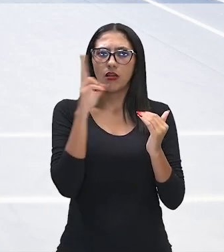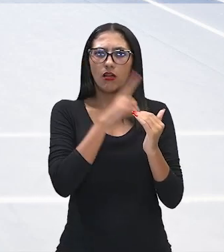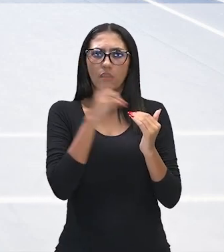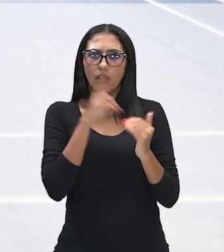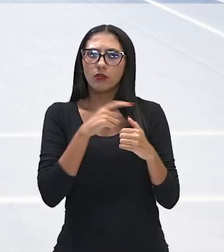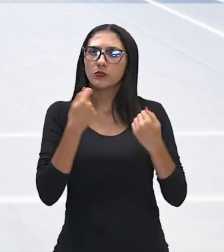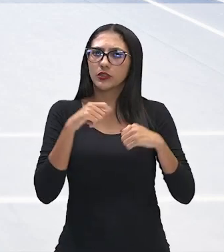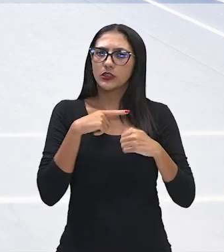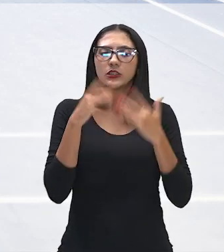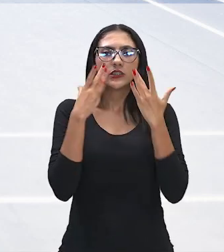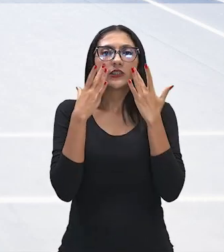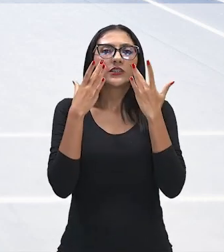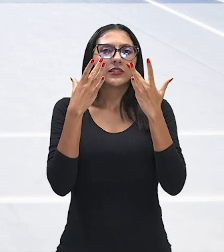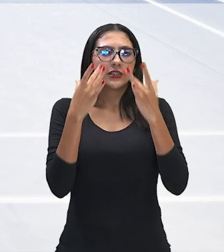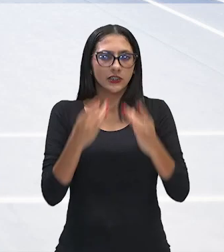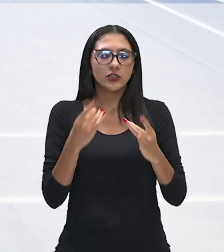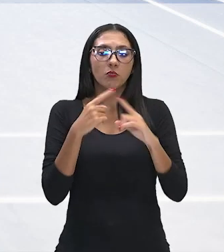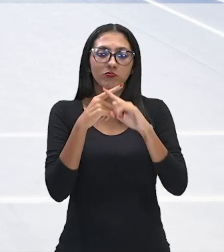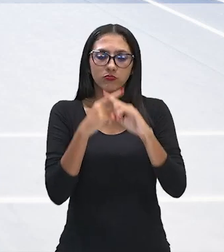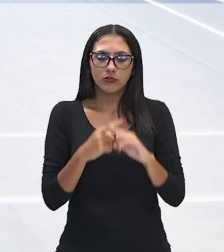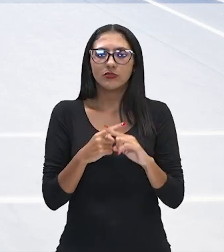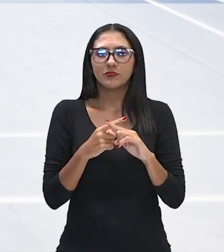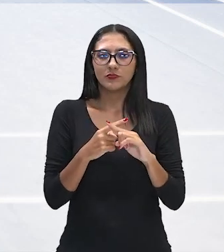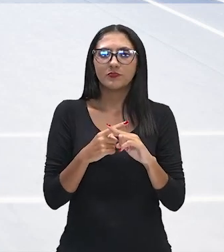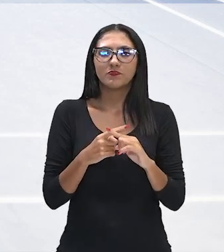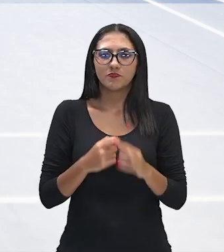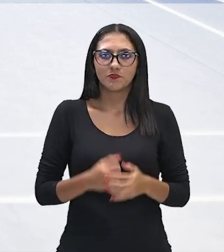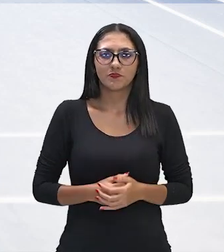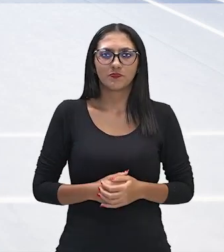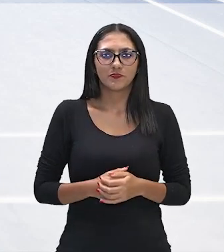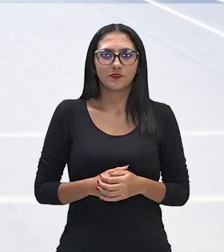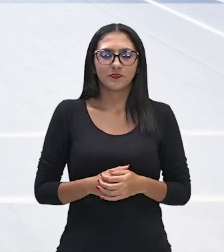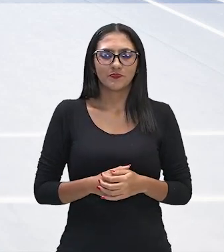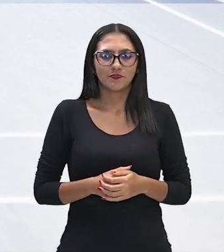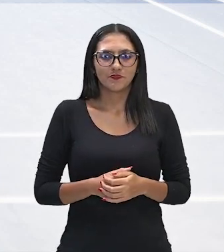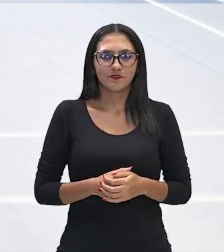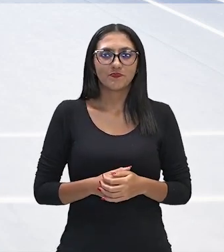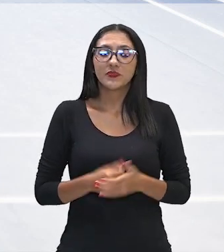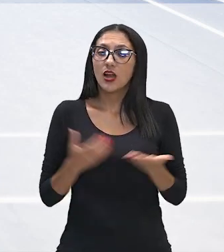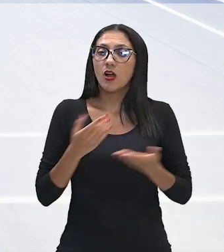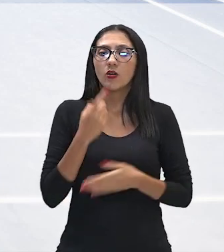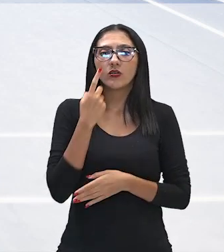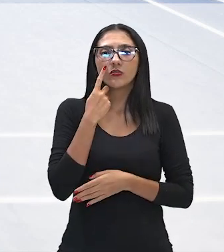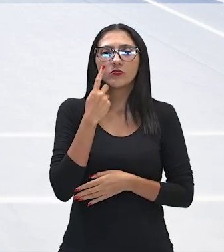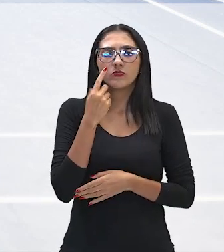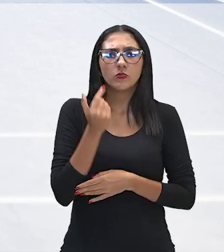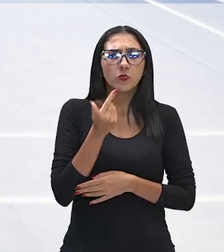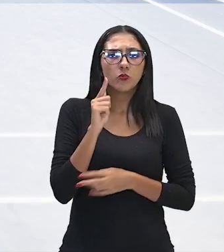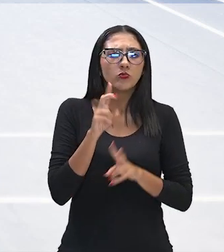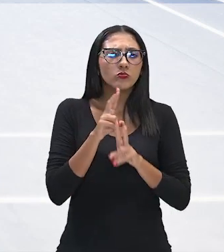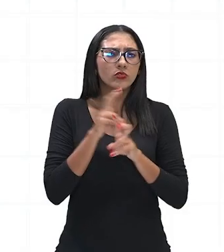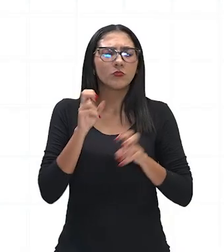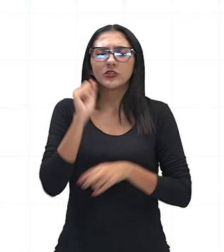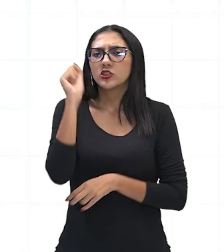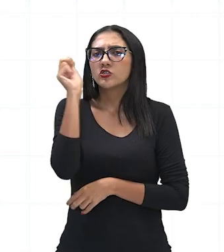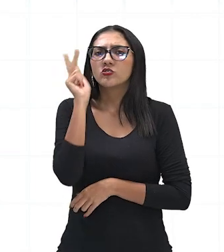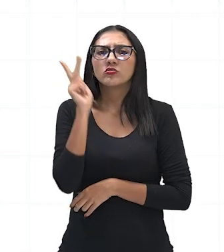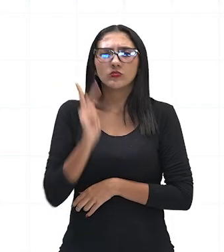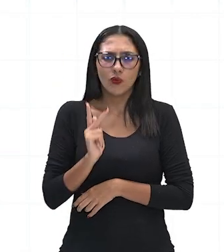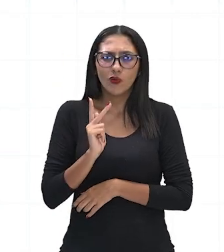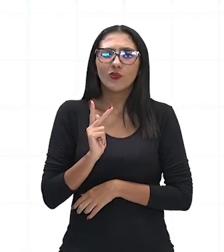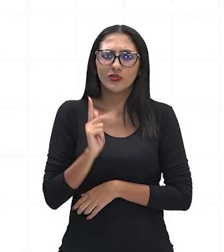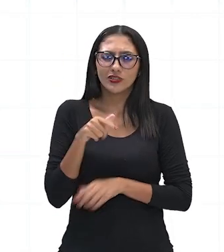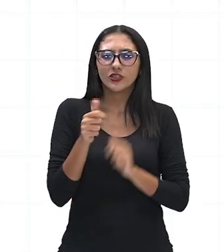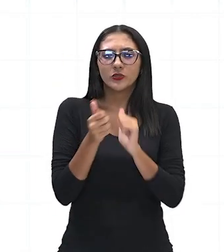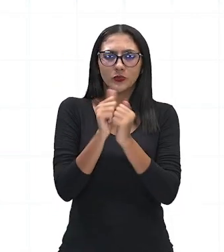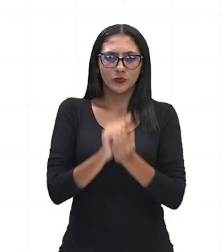dos atletas essas qualidades físicas bem trabalhadas. Ok? Agora vamos ver um pouco sobre a história do